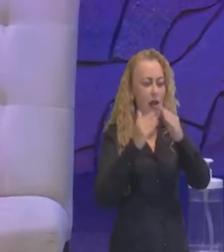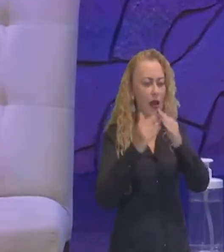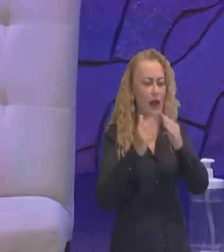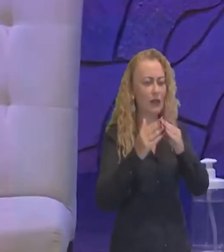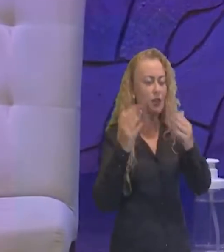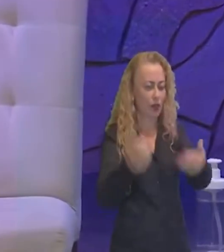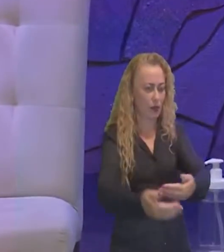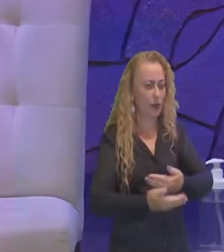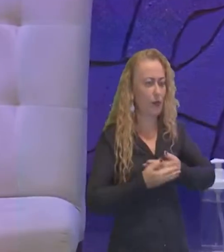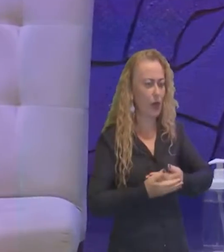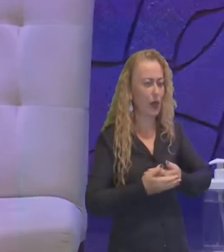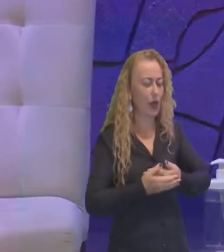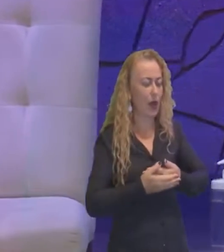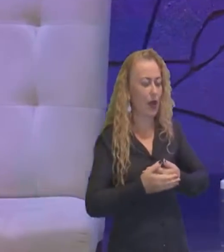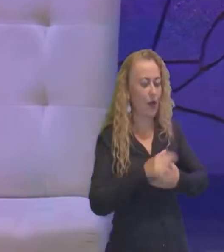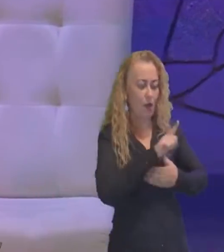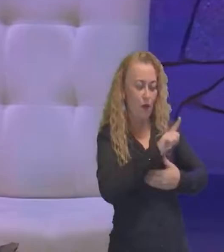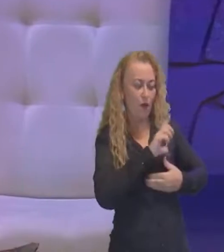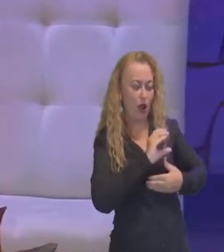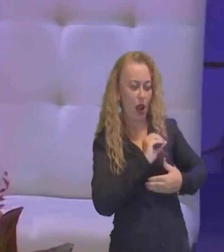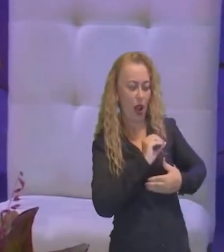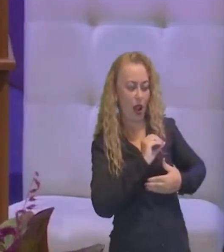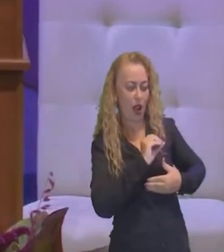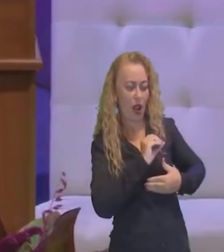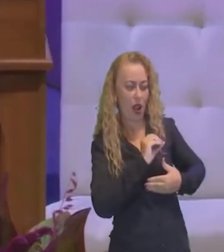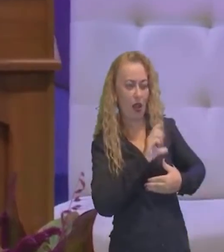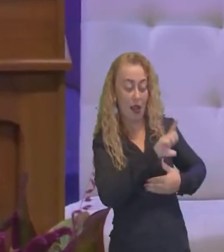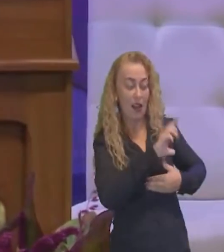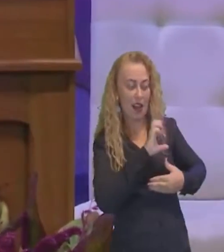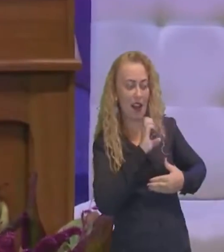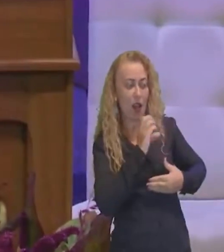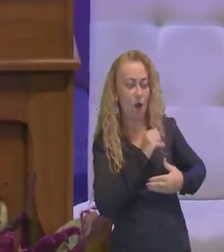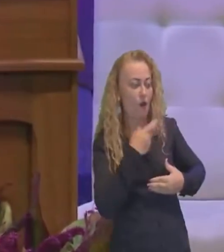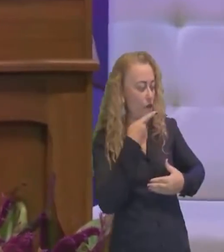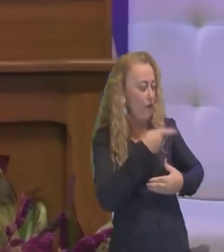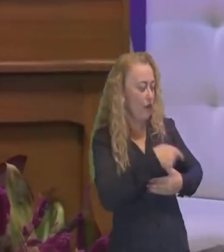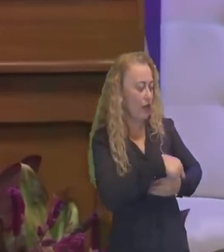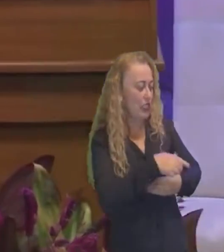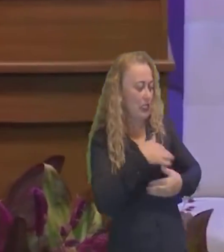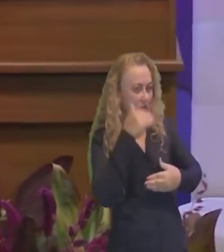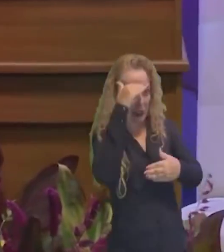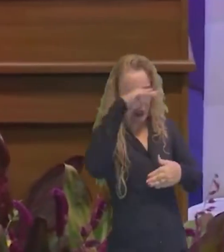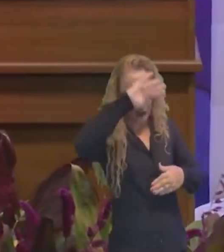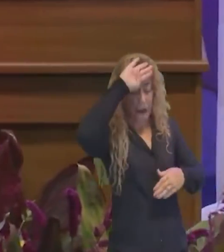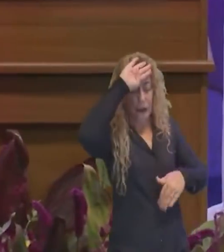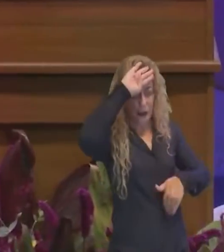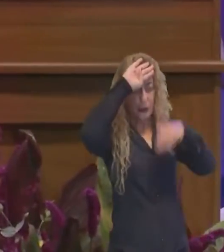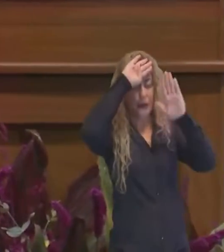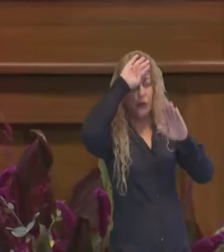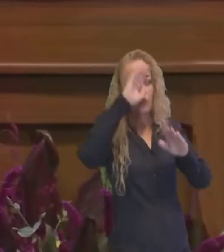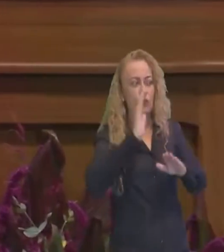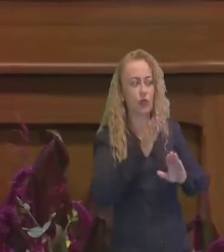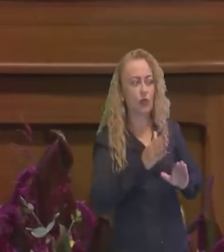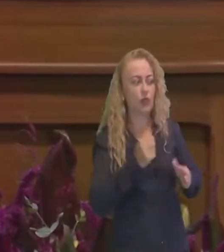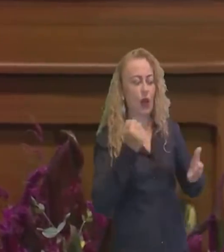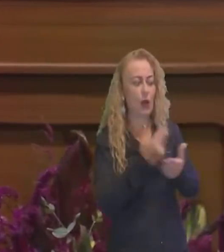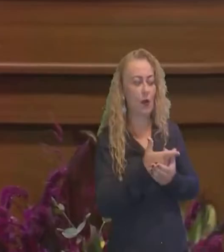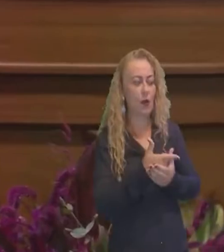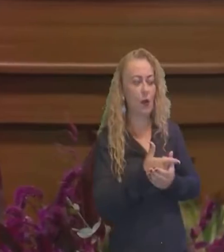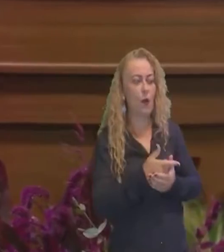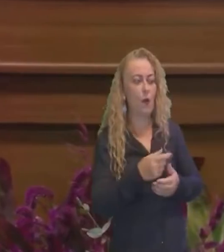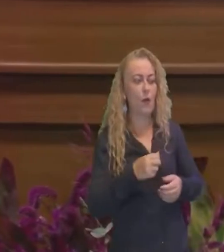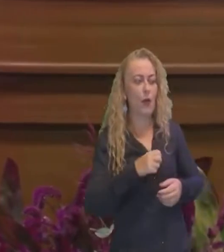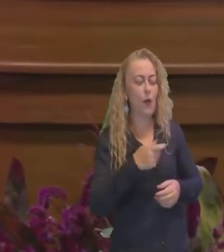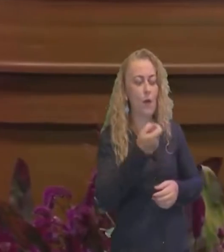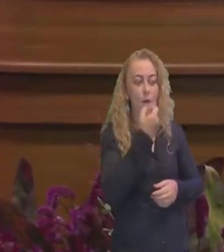o Léo, ela vai dizer: está cheio de febre. E a gente vai dizer: é mesmo. Vocês já compraram remédio? A gente diz: não.